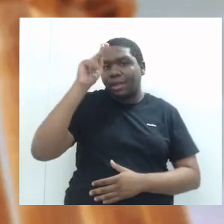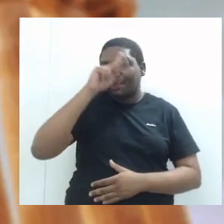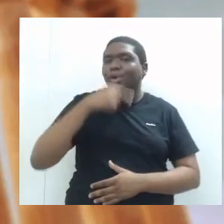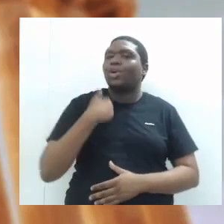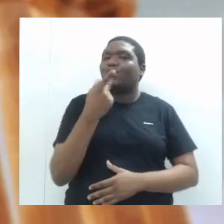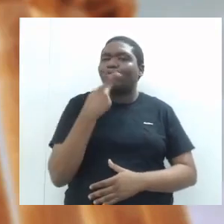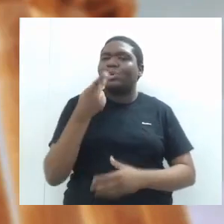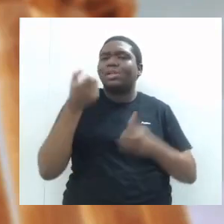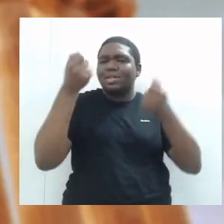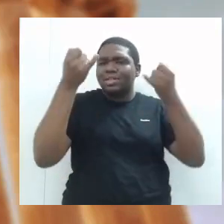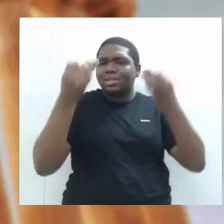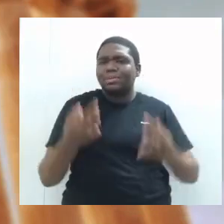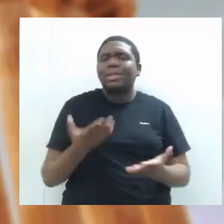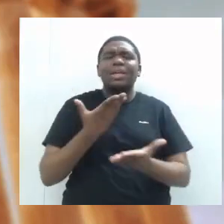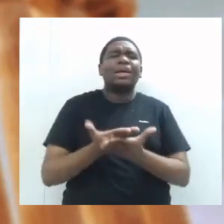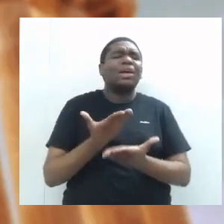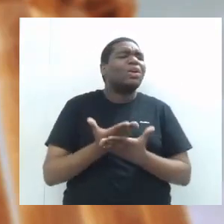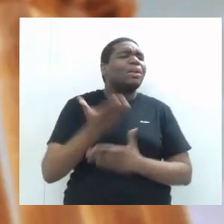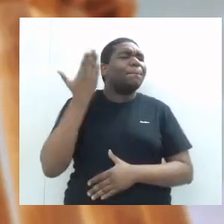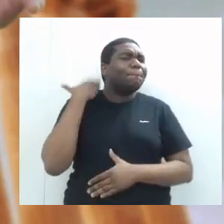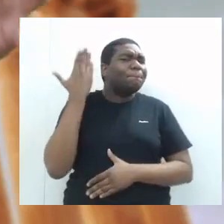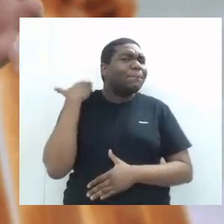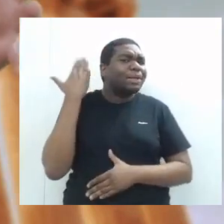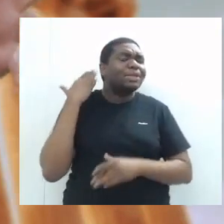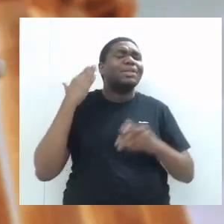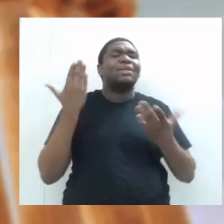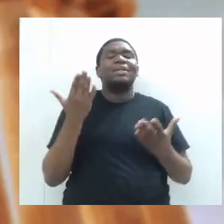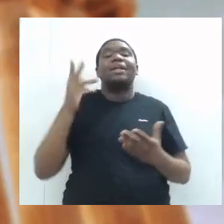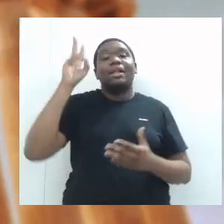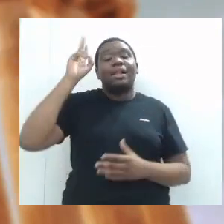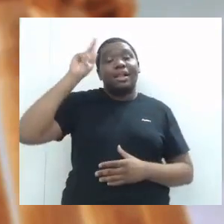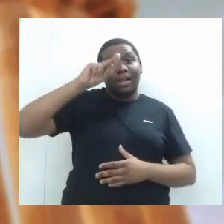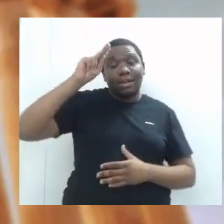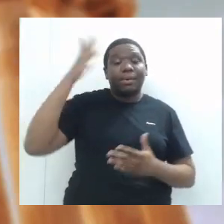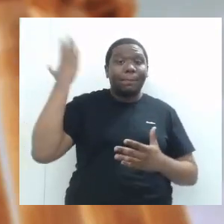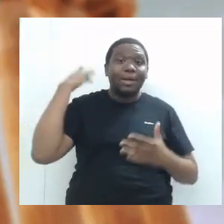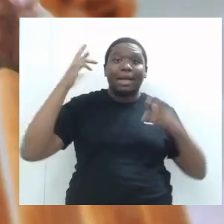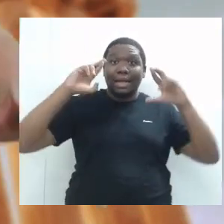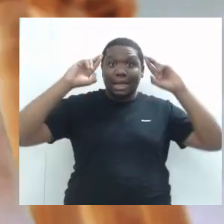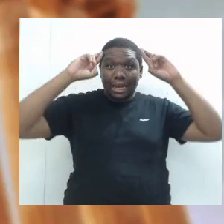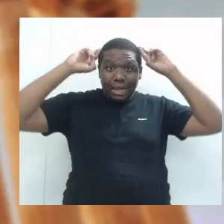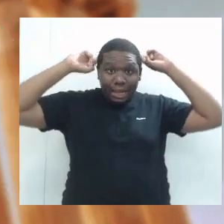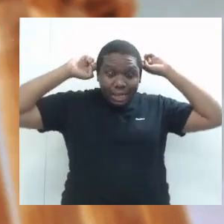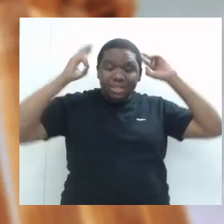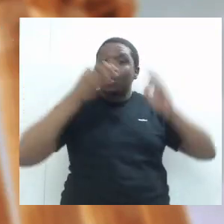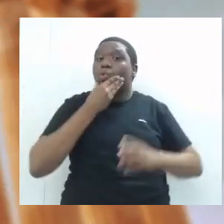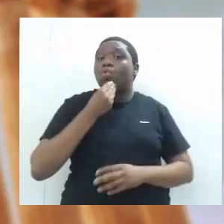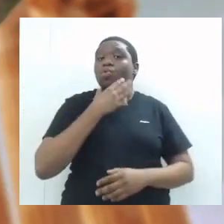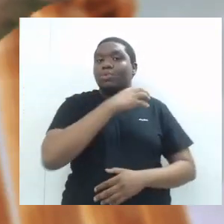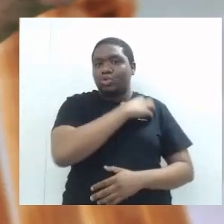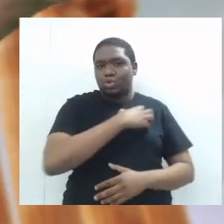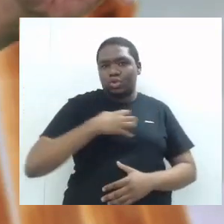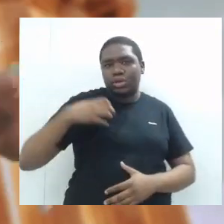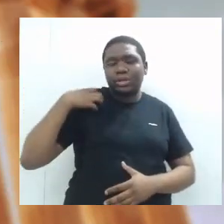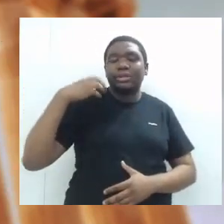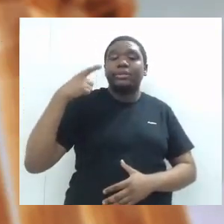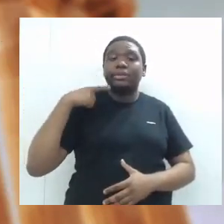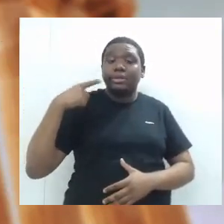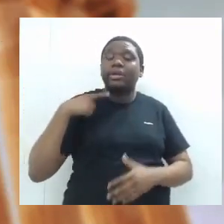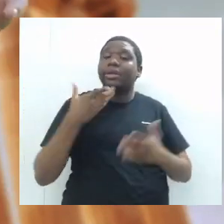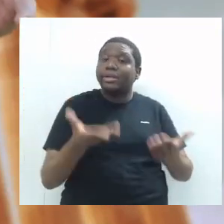aulas passadas justamente que na Grécia, com a questão de Sócrates, há o quê? Uma divisão,